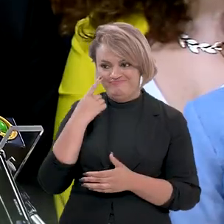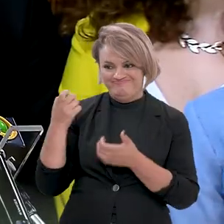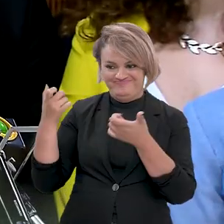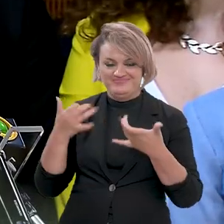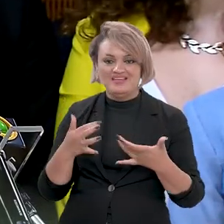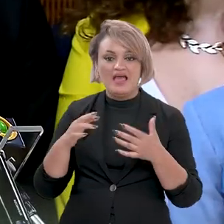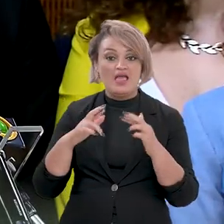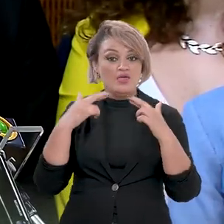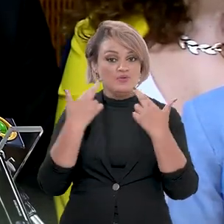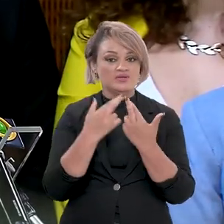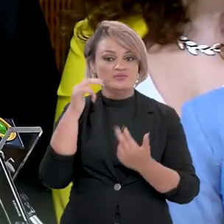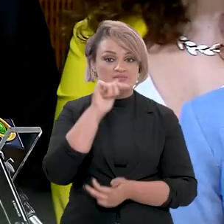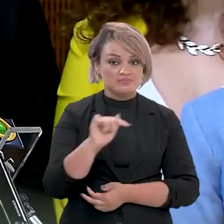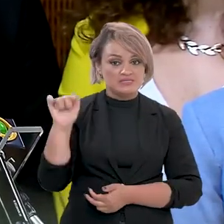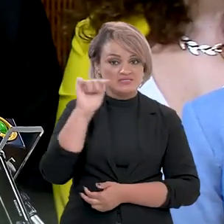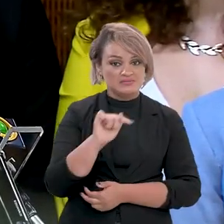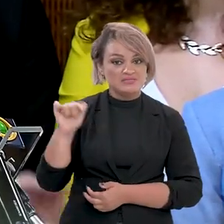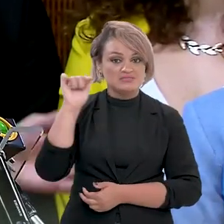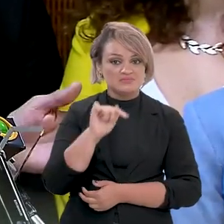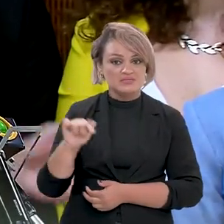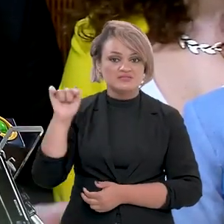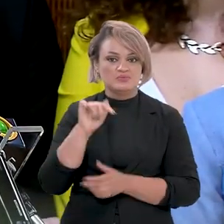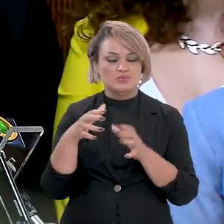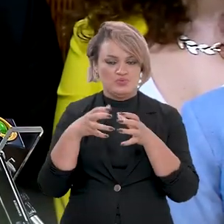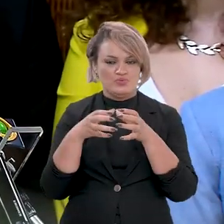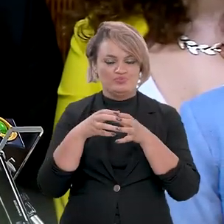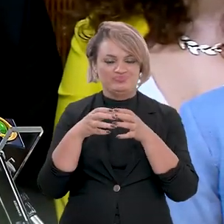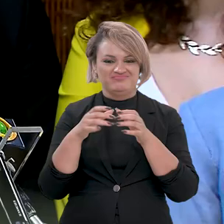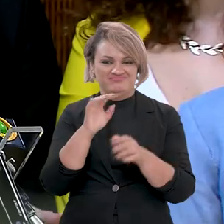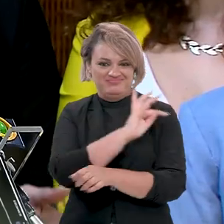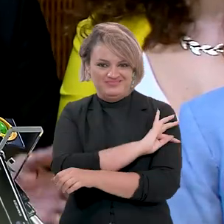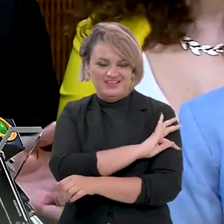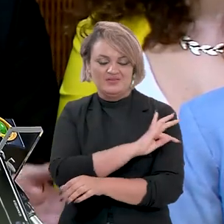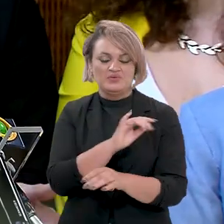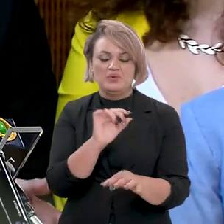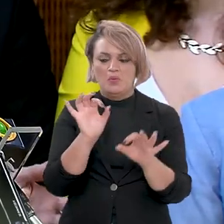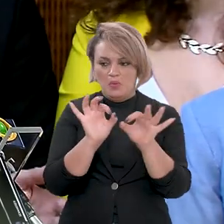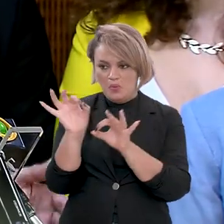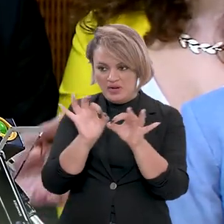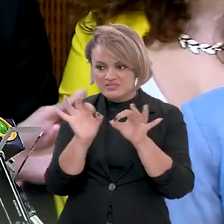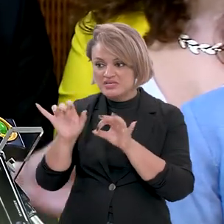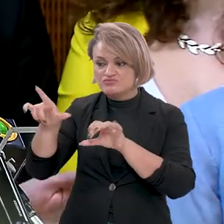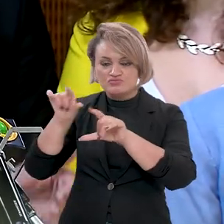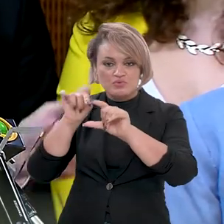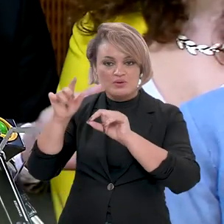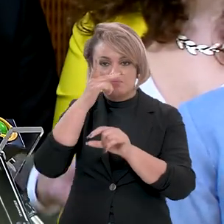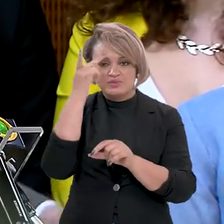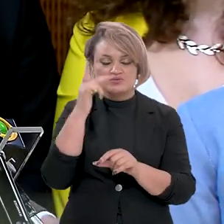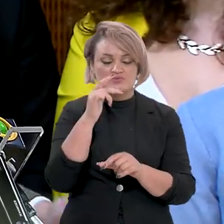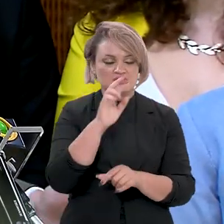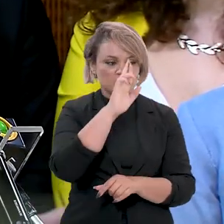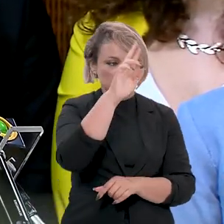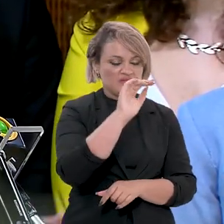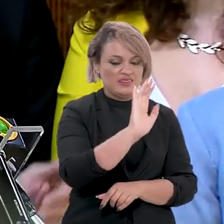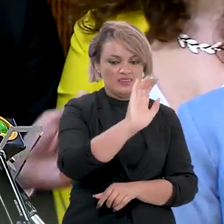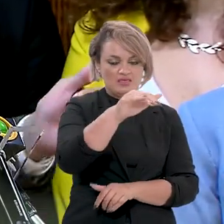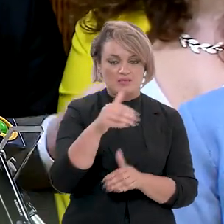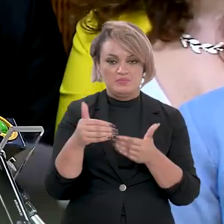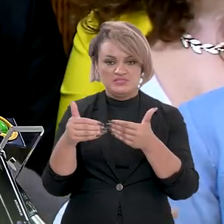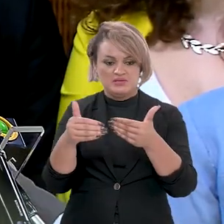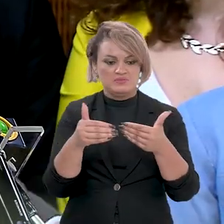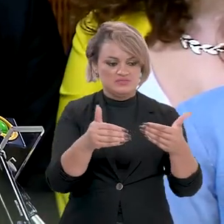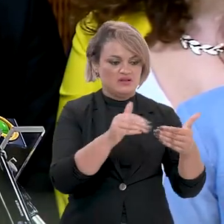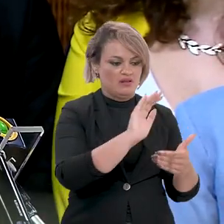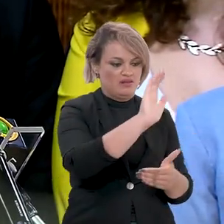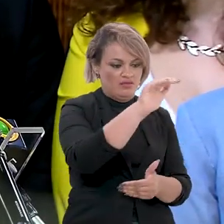fazer reuniões semanais, as equipes técnicas, e a gente definiu os responsáveis por cada ministério